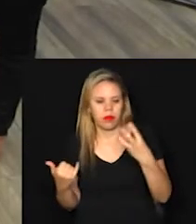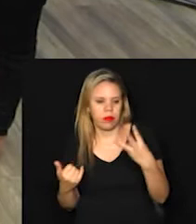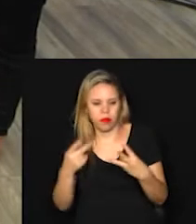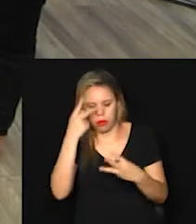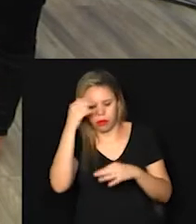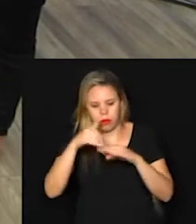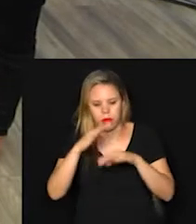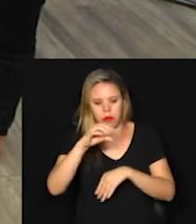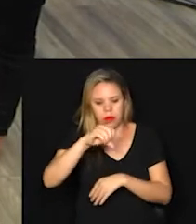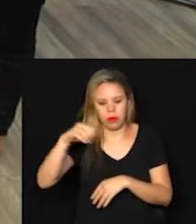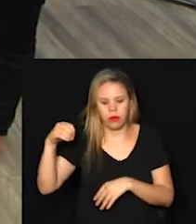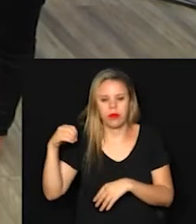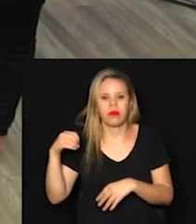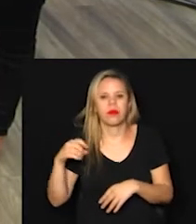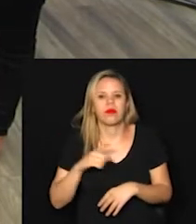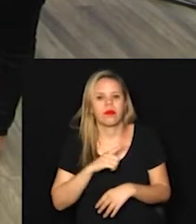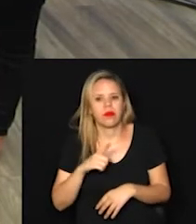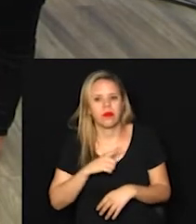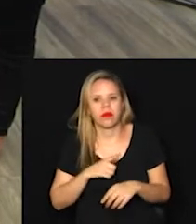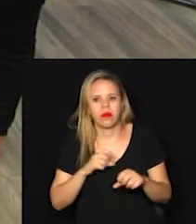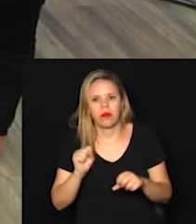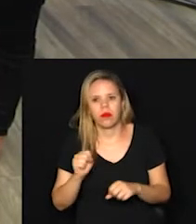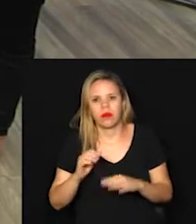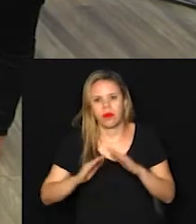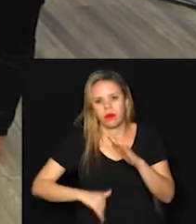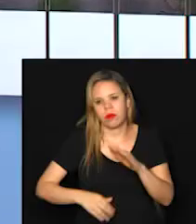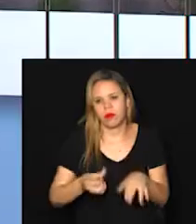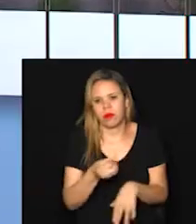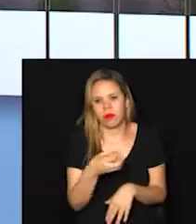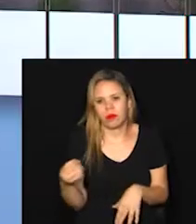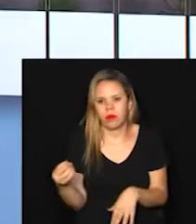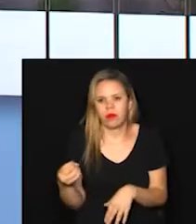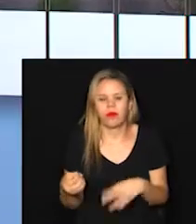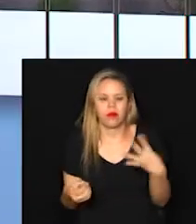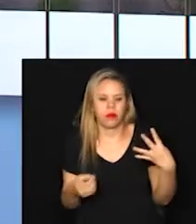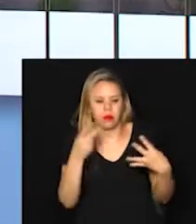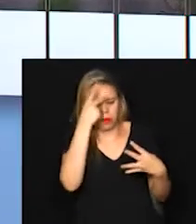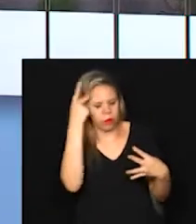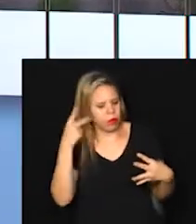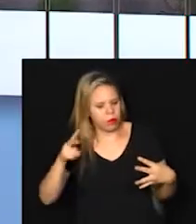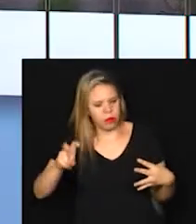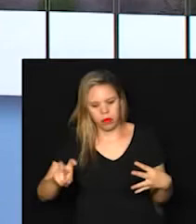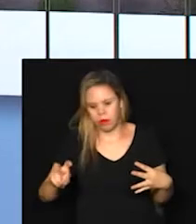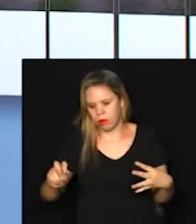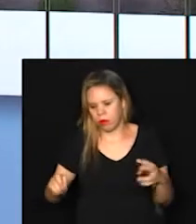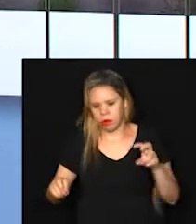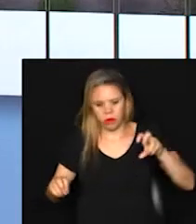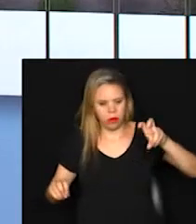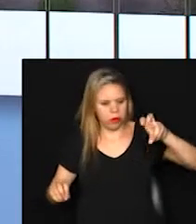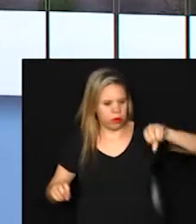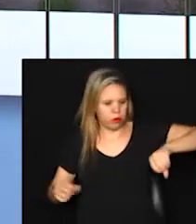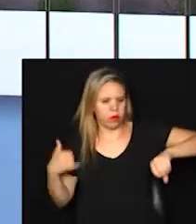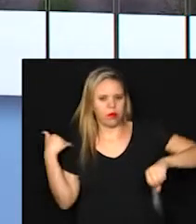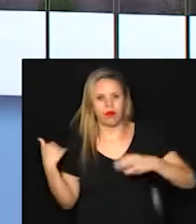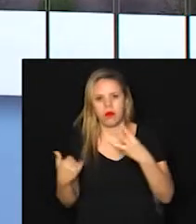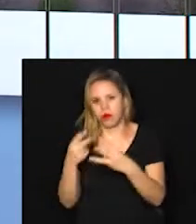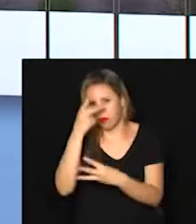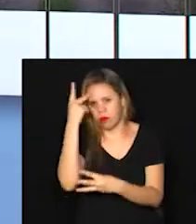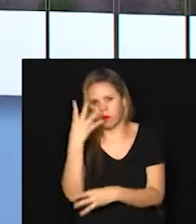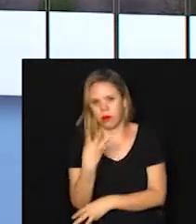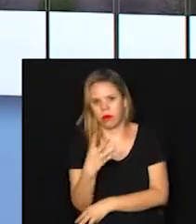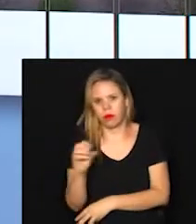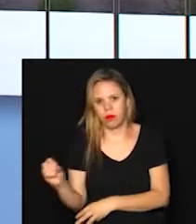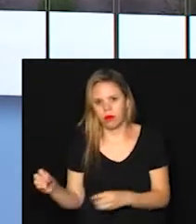maiores de 90, mas olha, nós tínhamos 8 com menos de 60, 4 entre 50 e 59, 3 entre